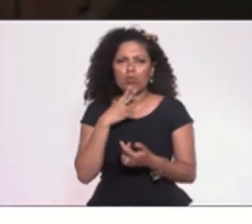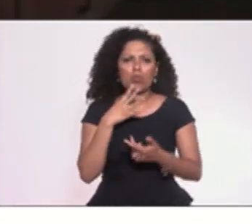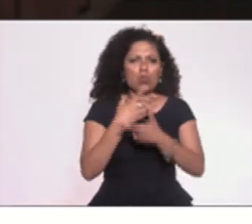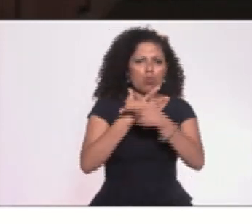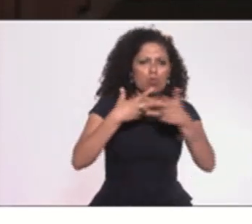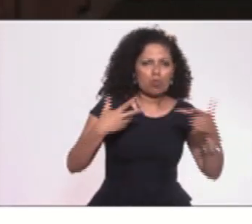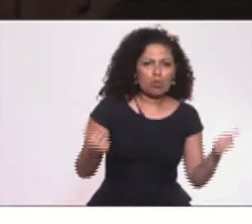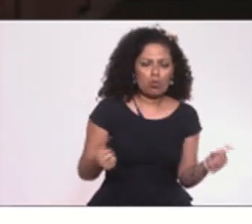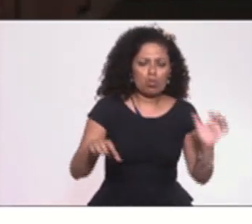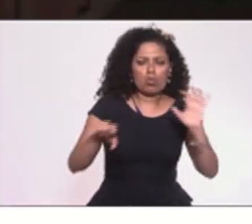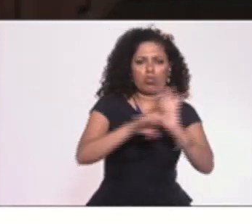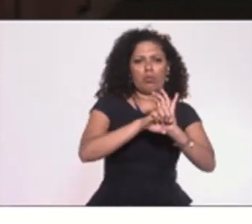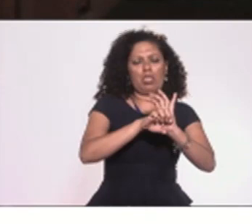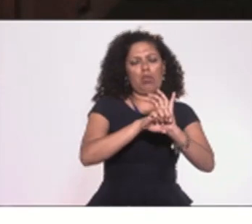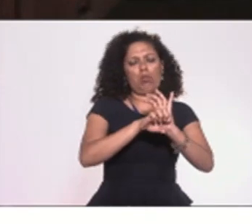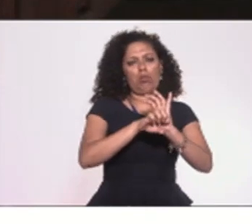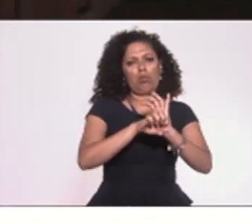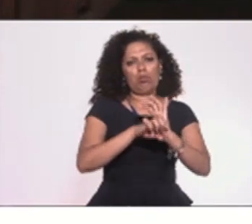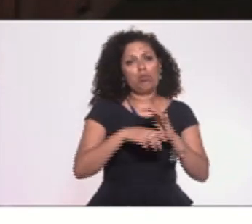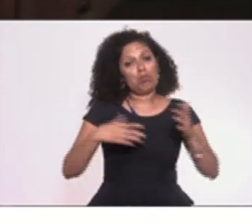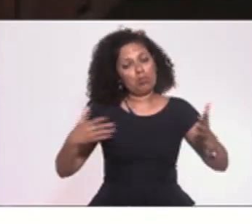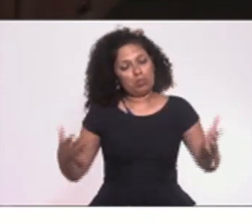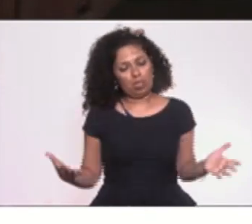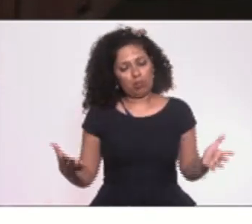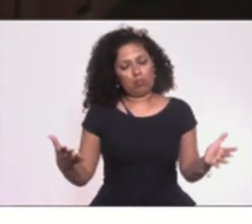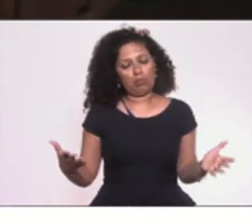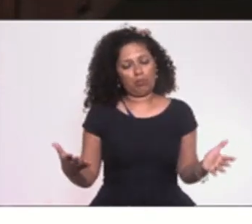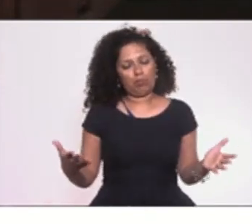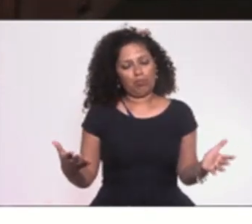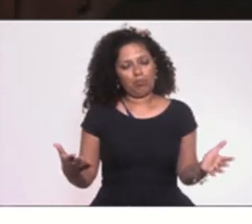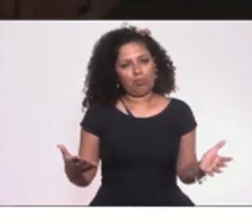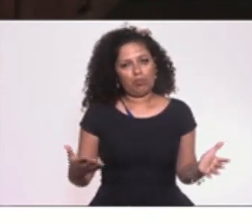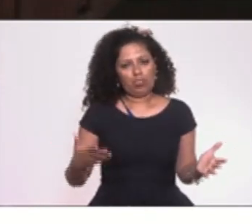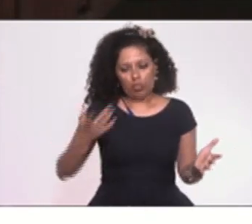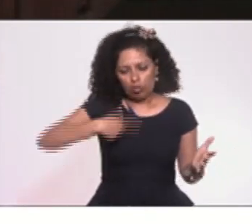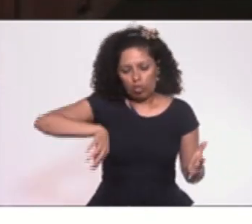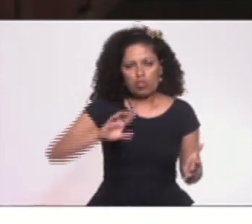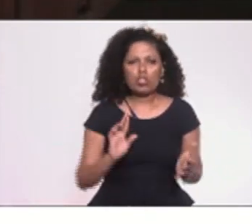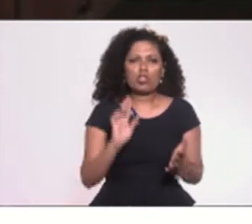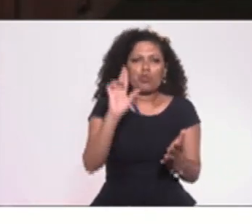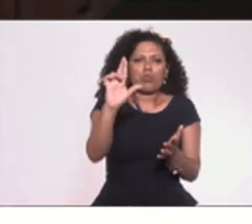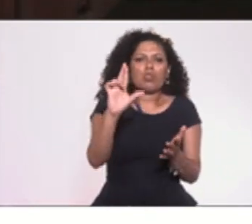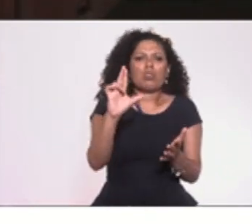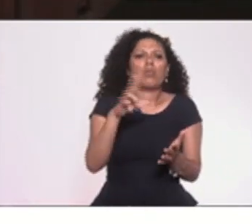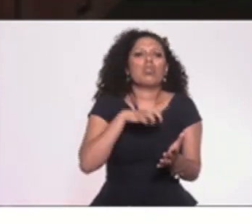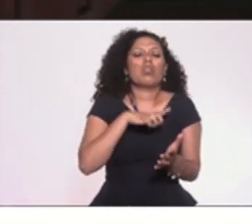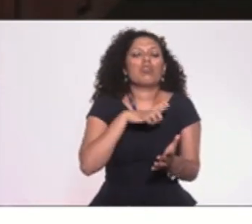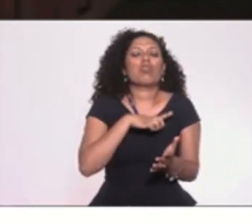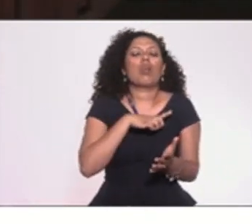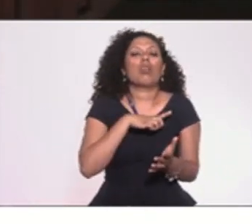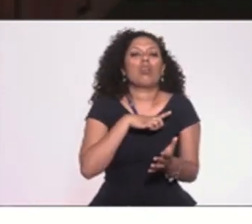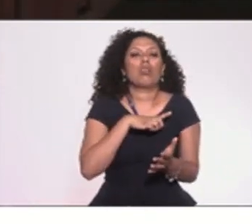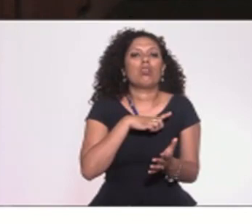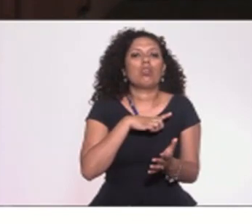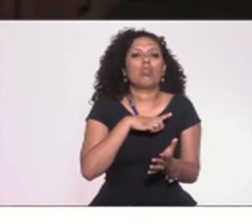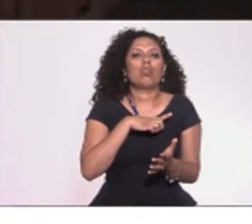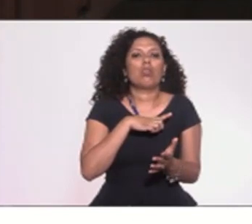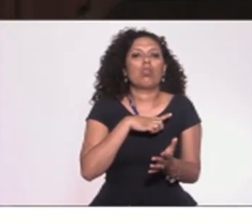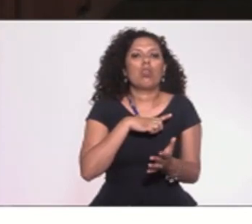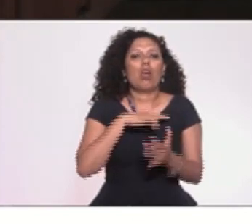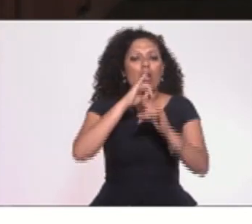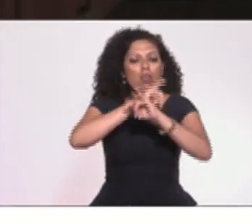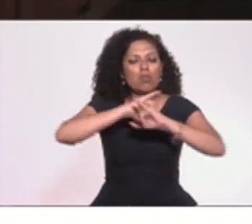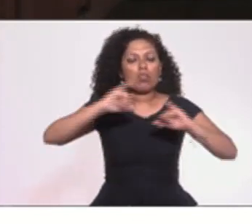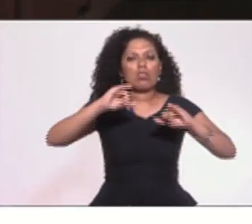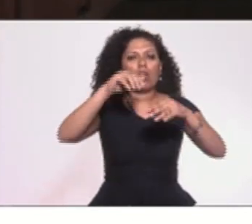área criminal. Entretanto, é nosso dever de ofício emitir o